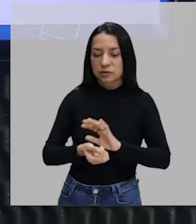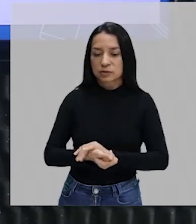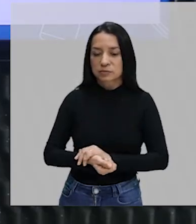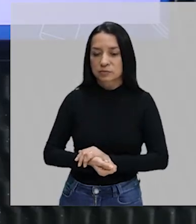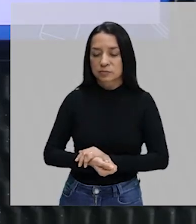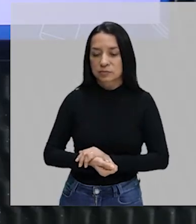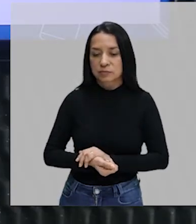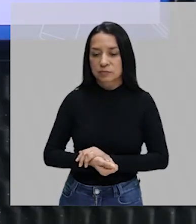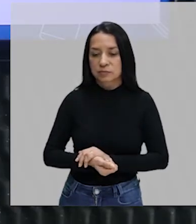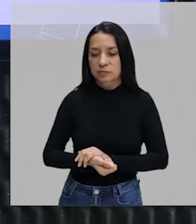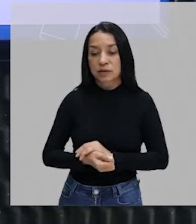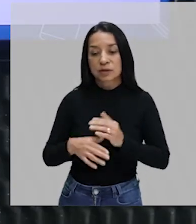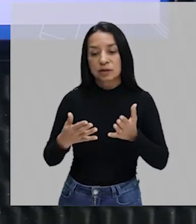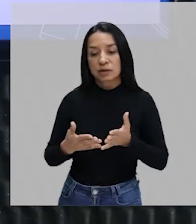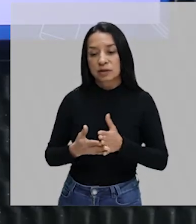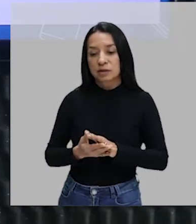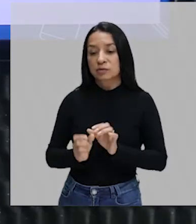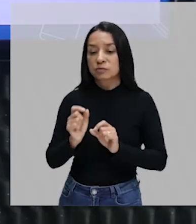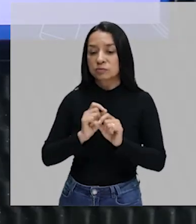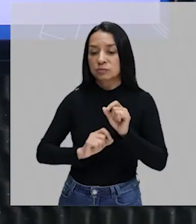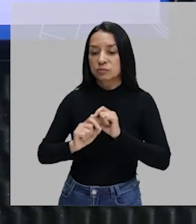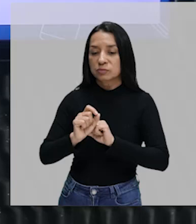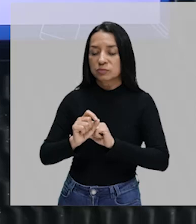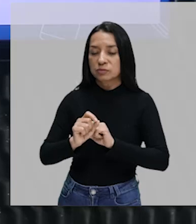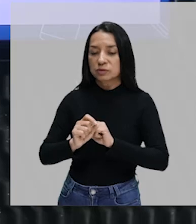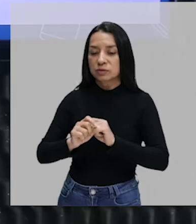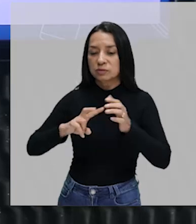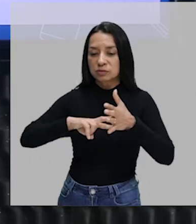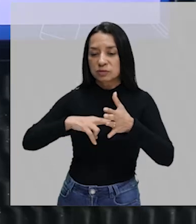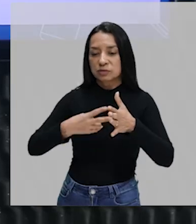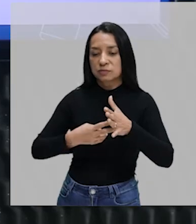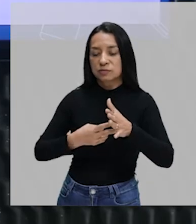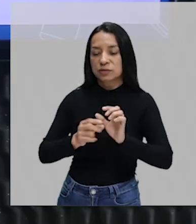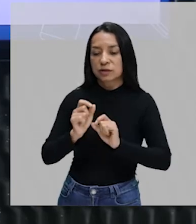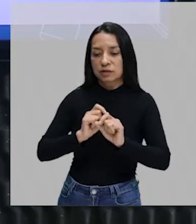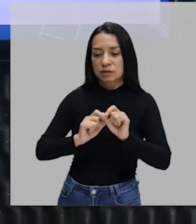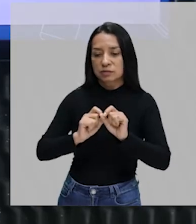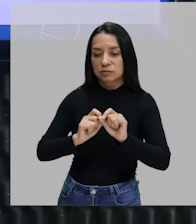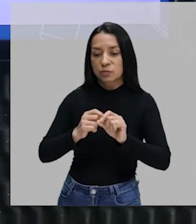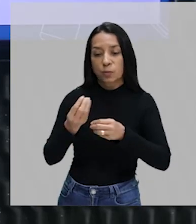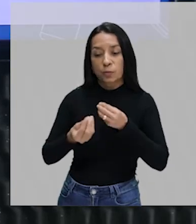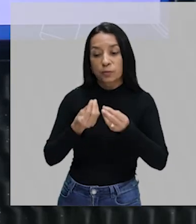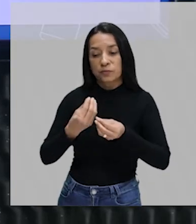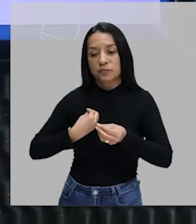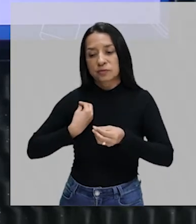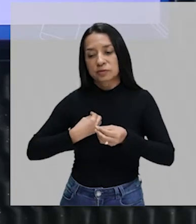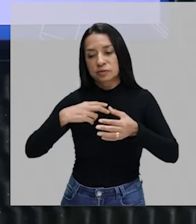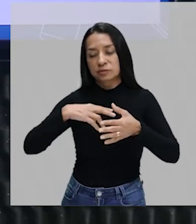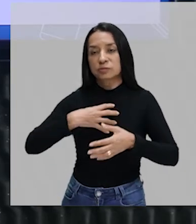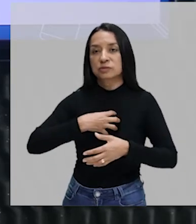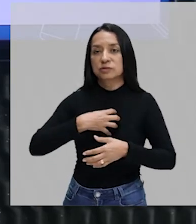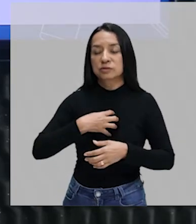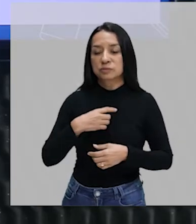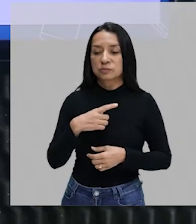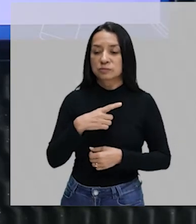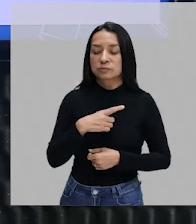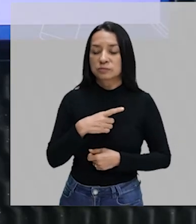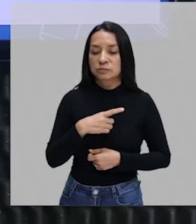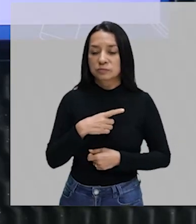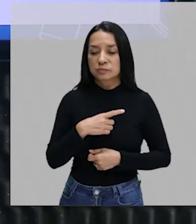as cópias menos vívidas das impressões e as impressões como cópias dos sentidos, como vinda dos sentidos, né, a